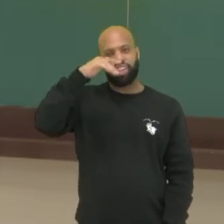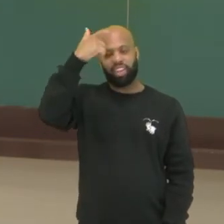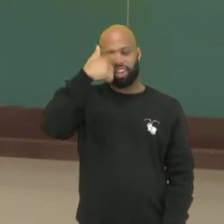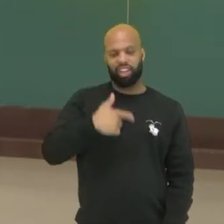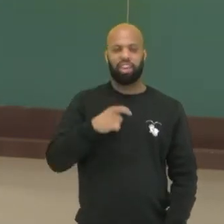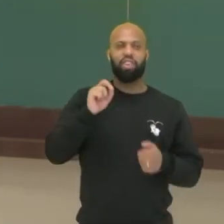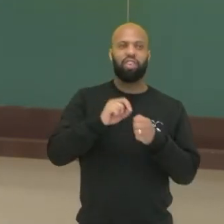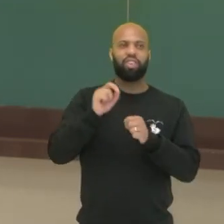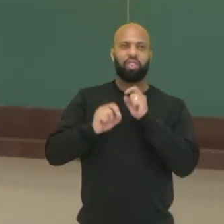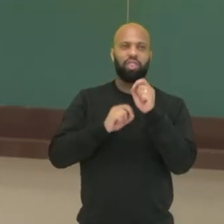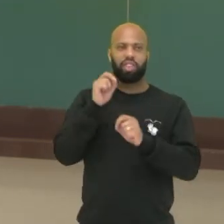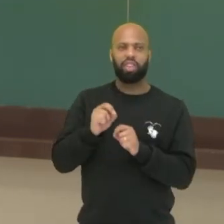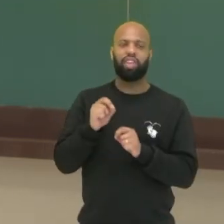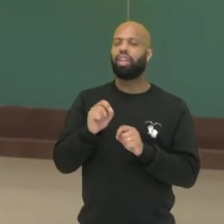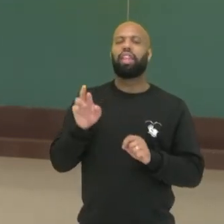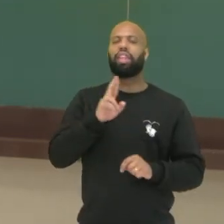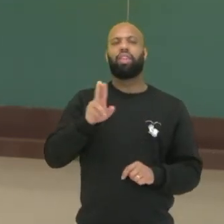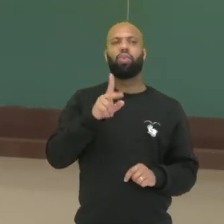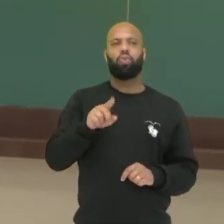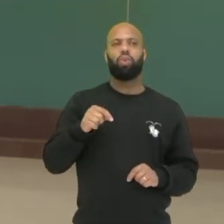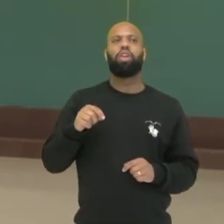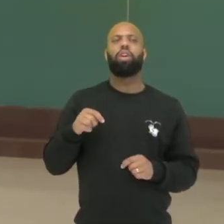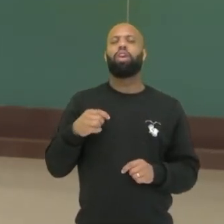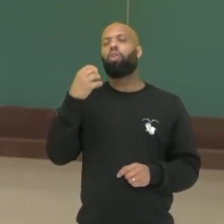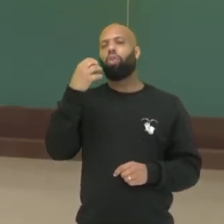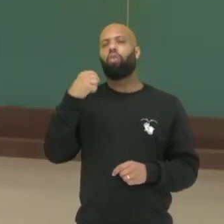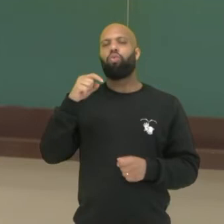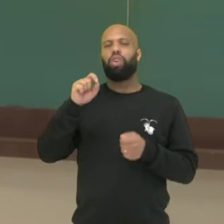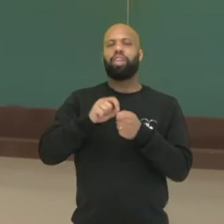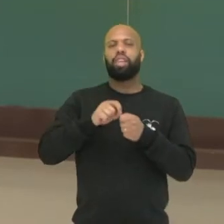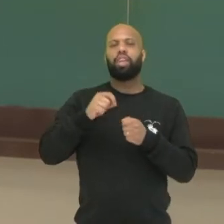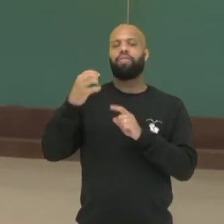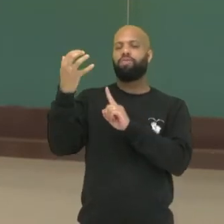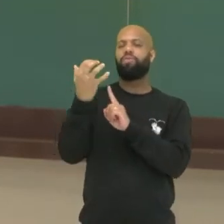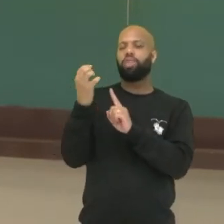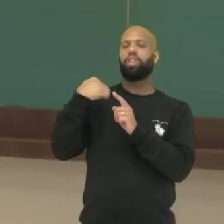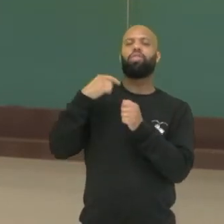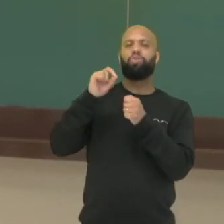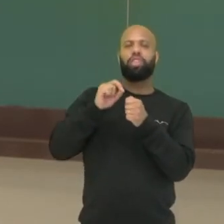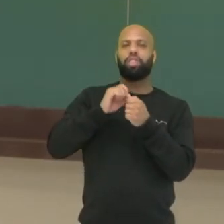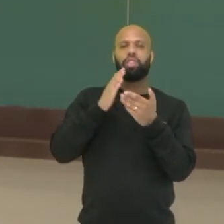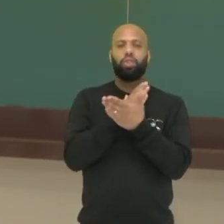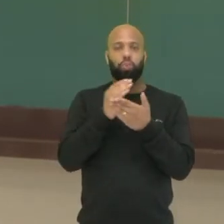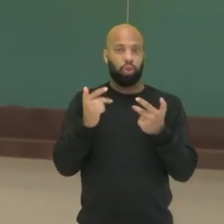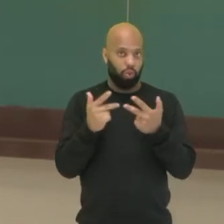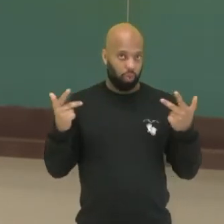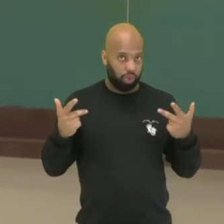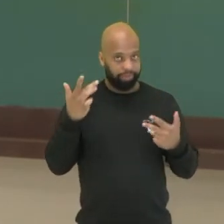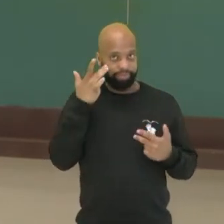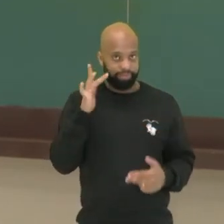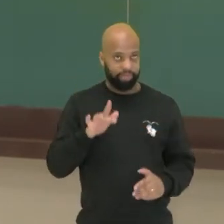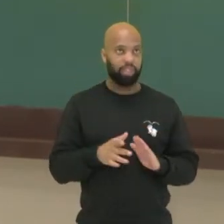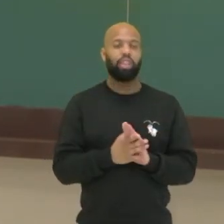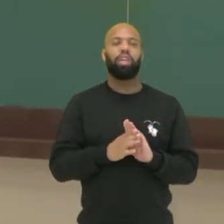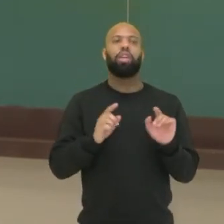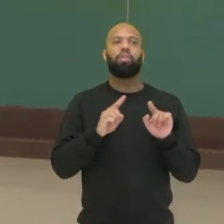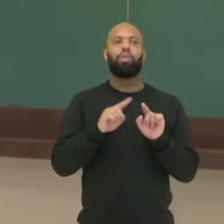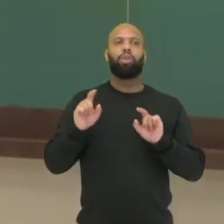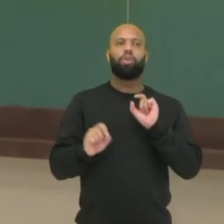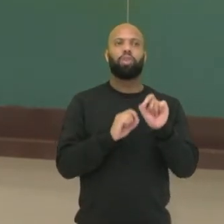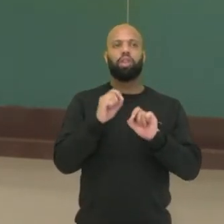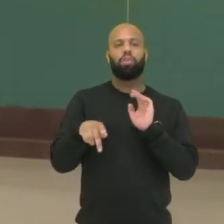uma persuasão a relação ao professor Adriano, convenceu o professor Adriano a fazer alguma coisa lá, né? Enfim, a persuasão